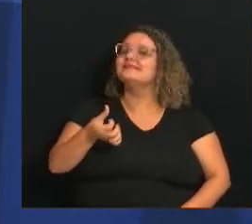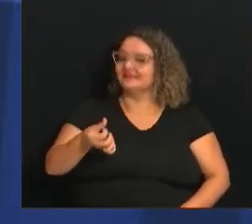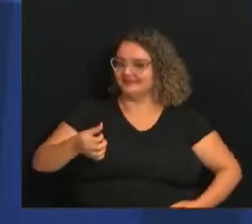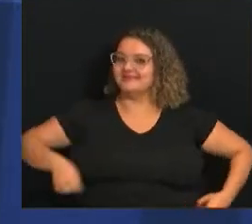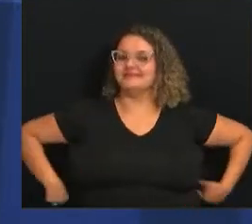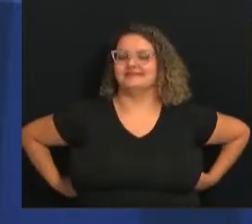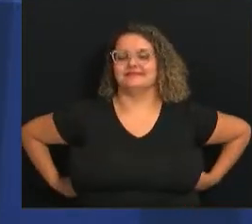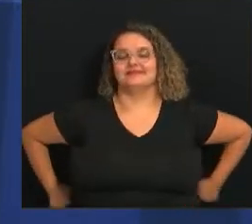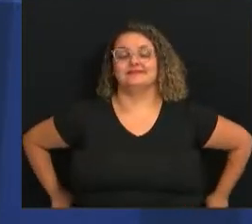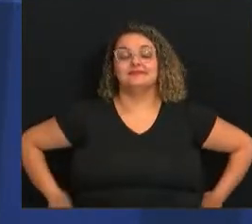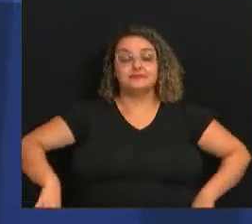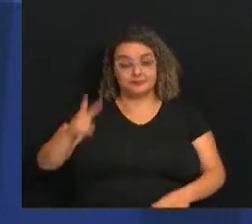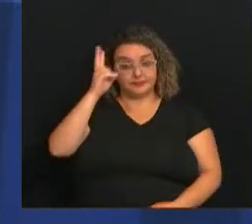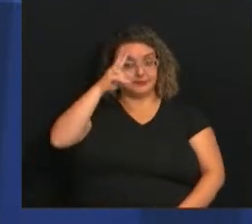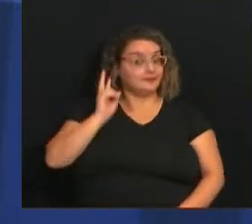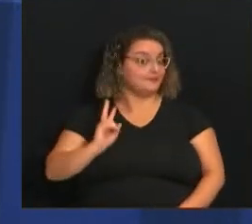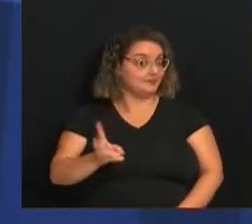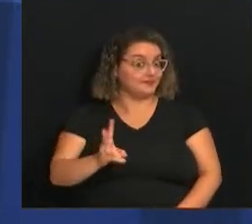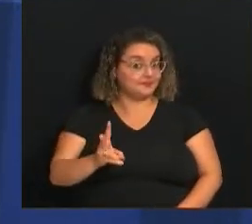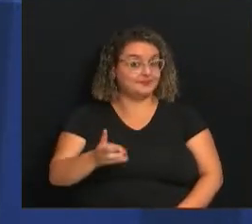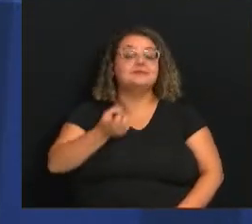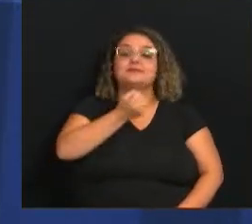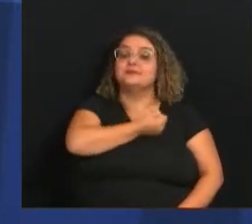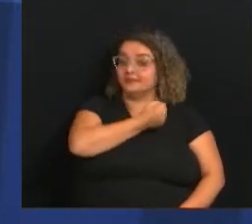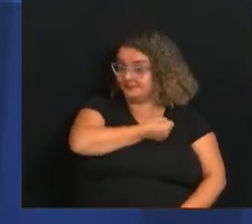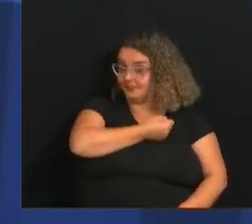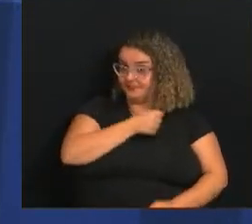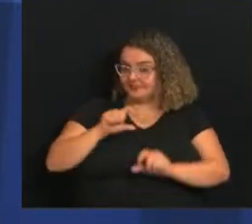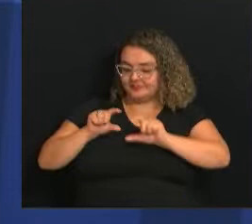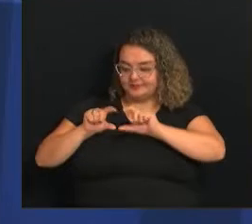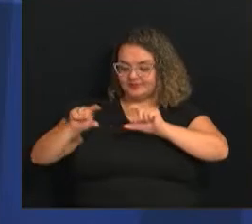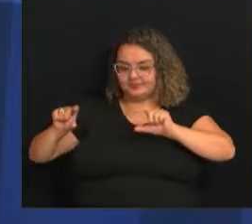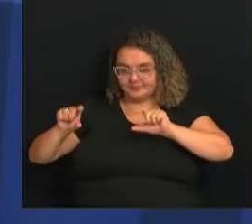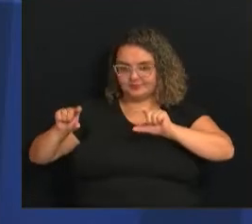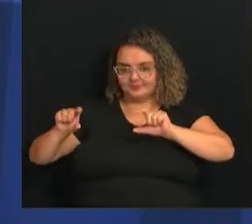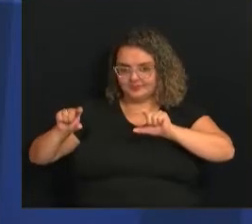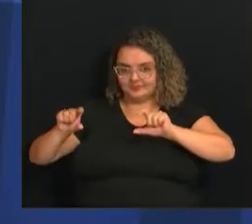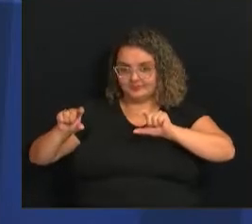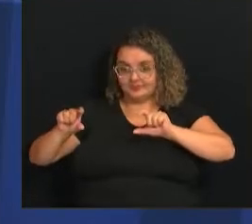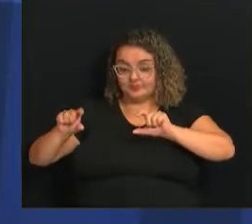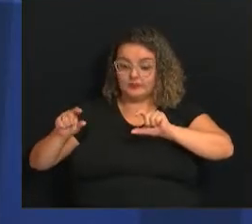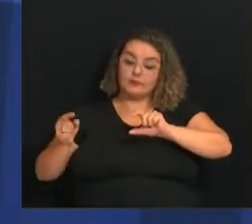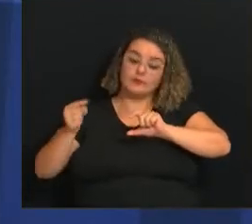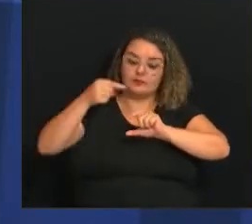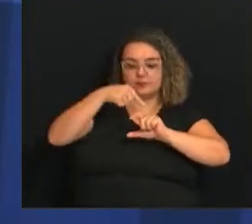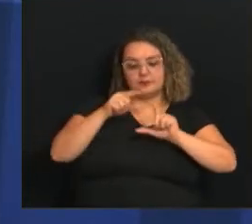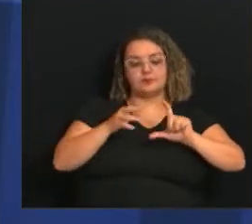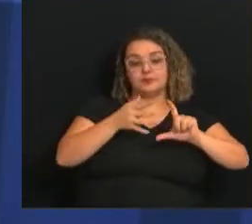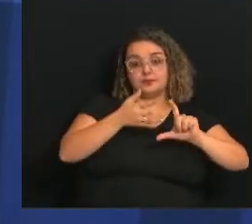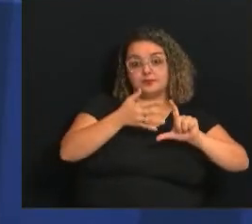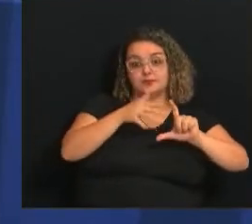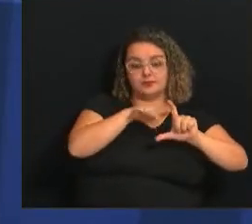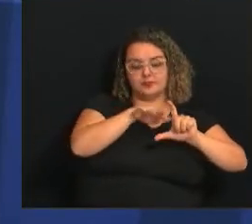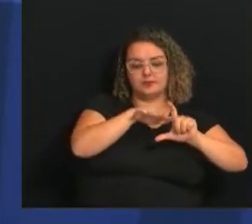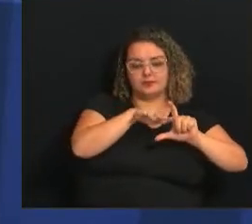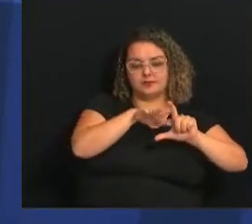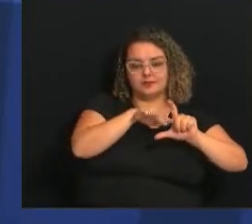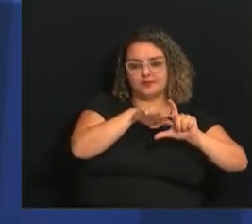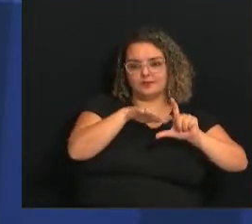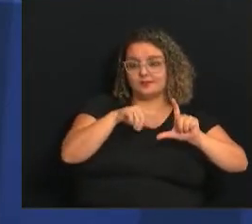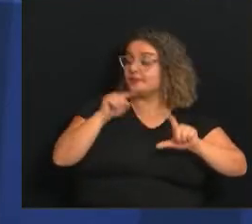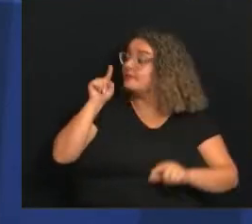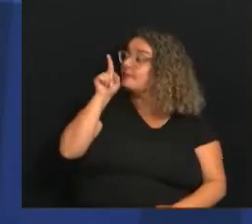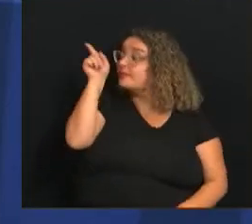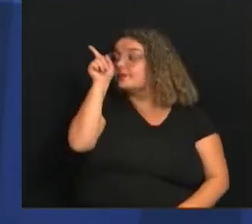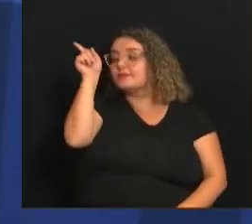978293776. Lembrando sempre, número do WhatsApp apareceu na sua tela, antes tem o nosso QR Code, olha só, tô apontando aqui para ele.